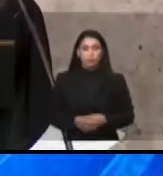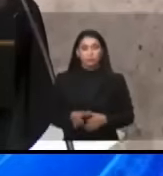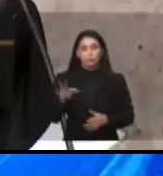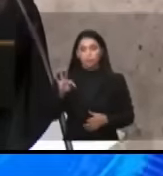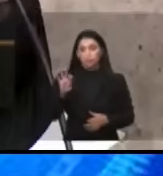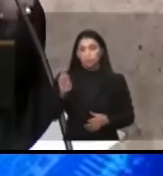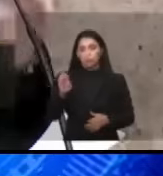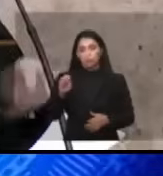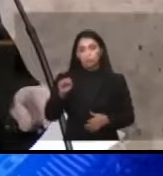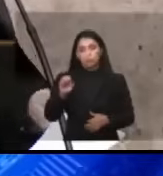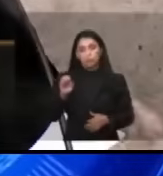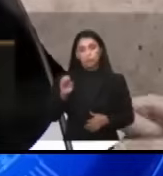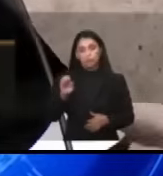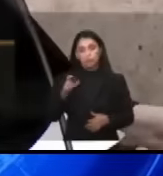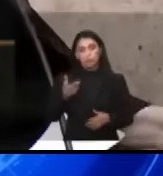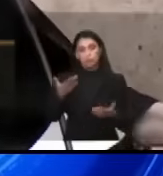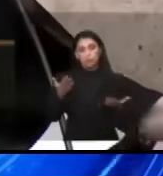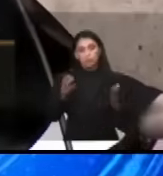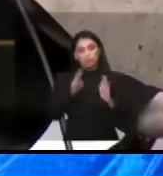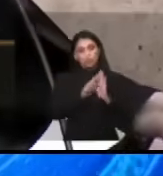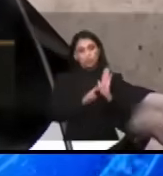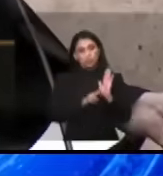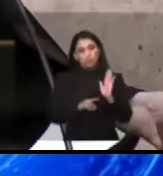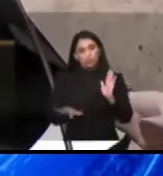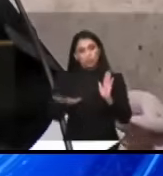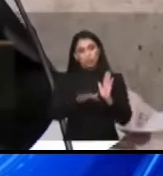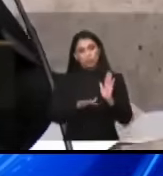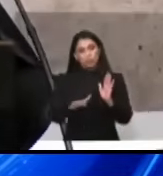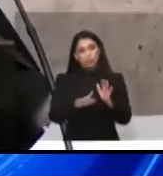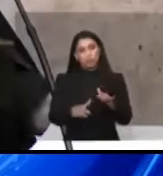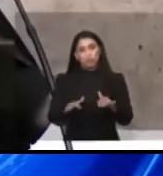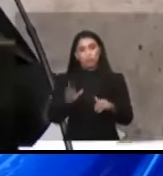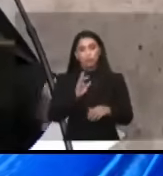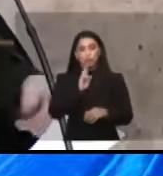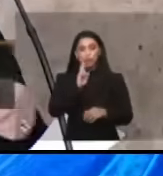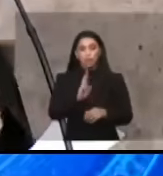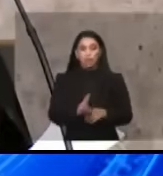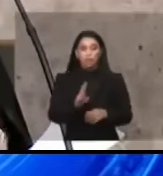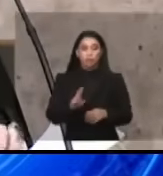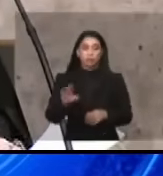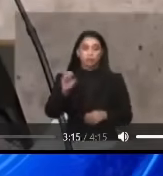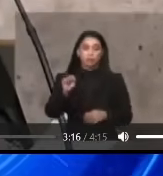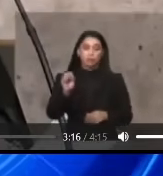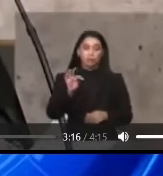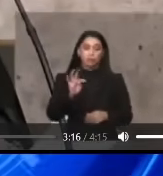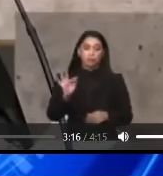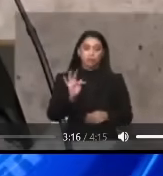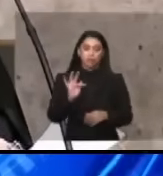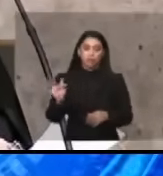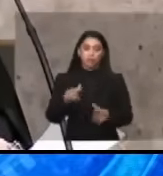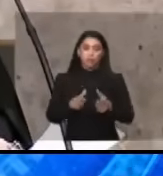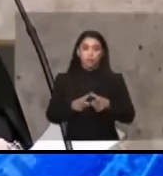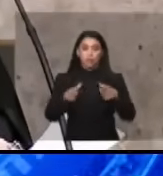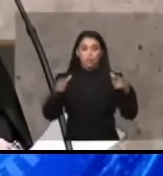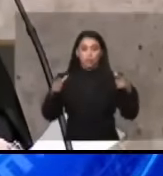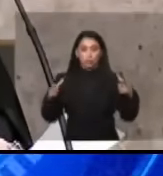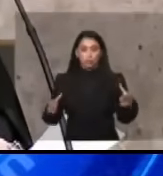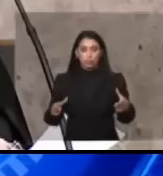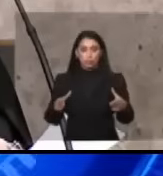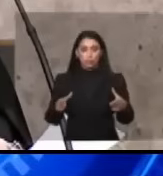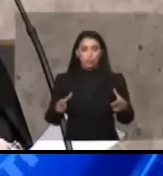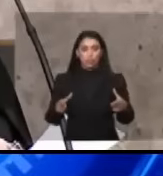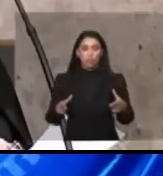teses. Então, eu proclamo o resultado, que o tribunal, por maioria,